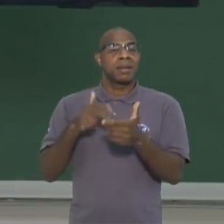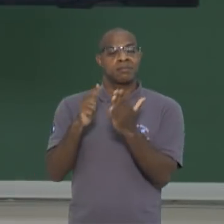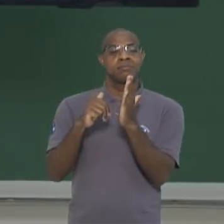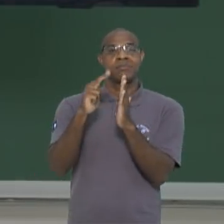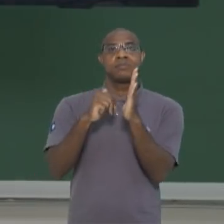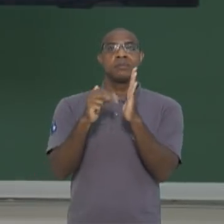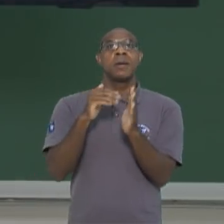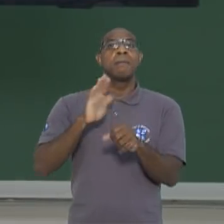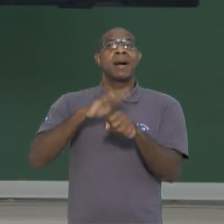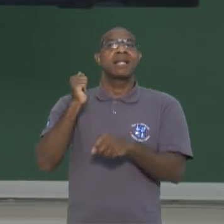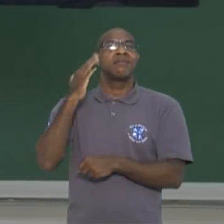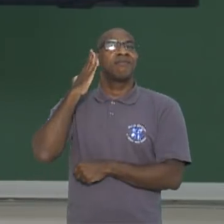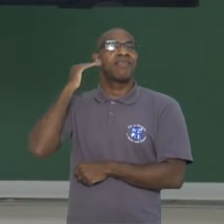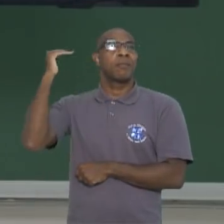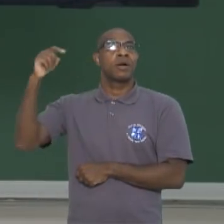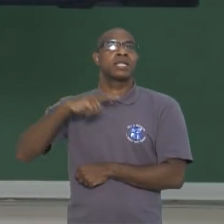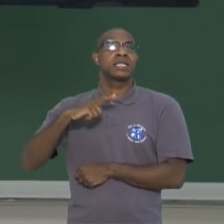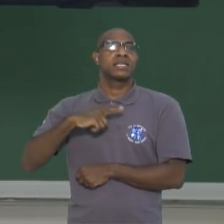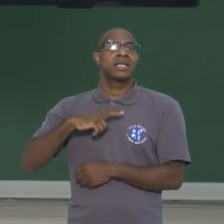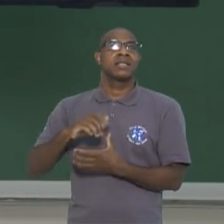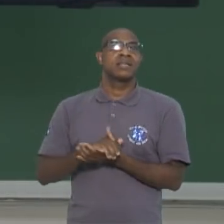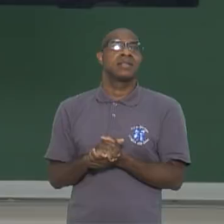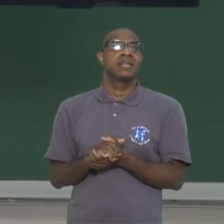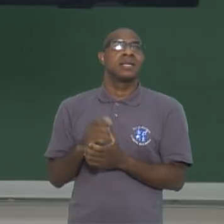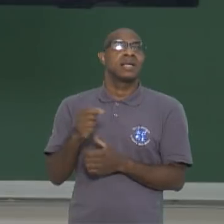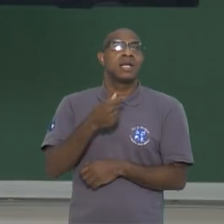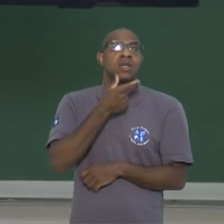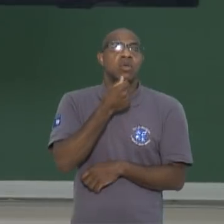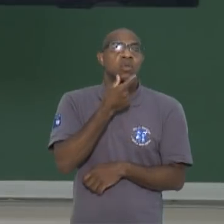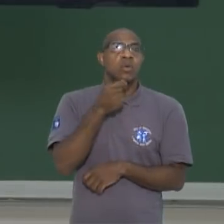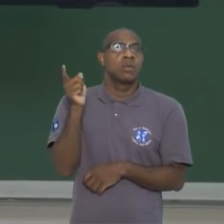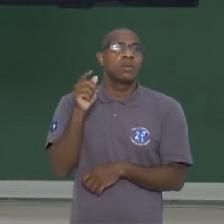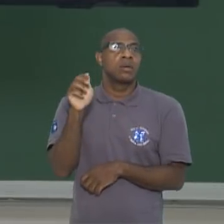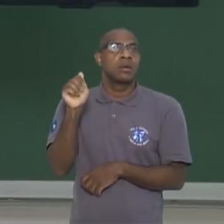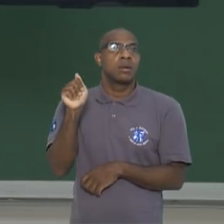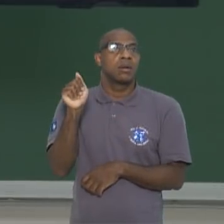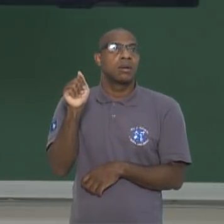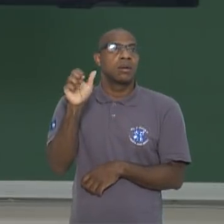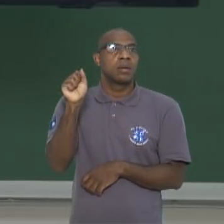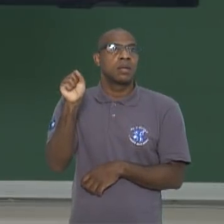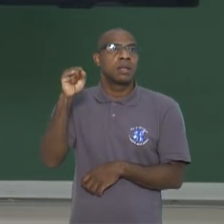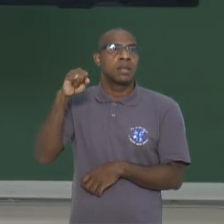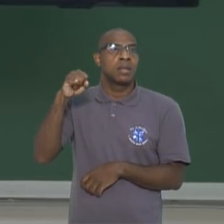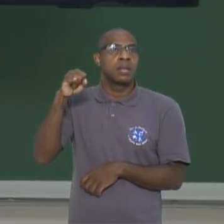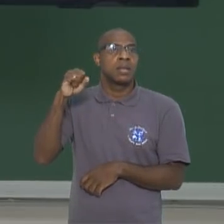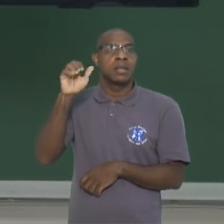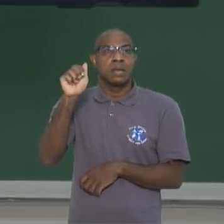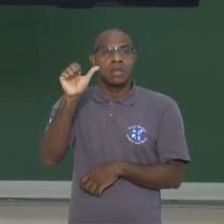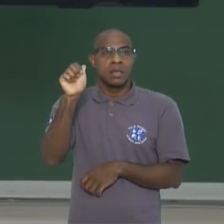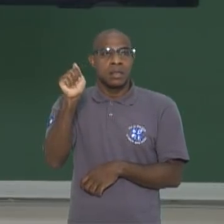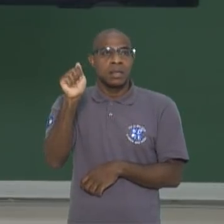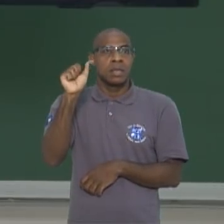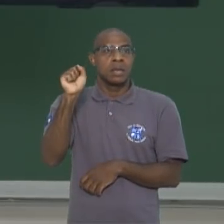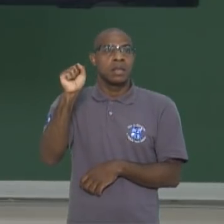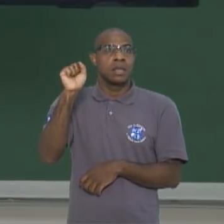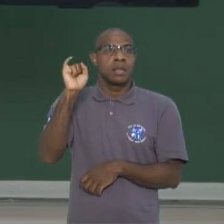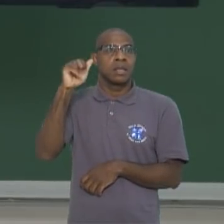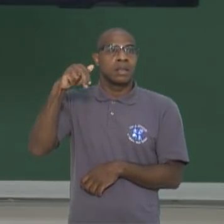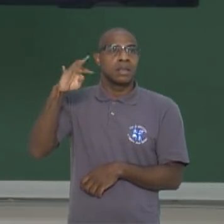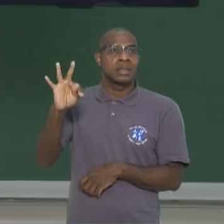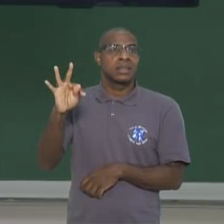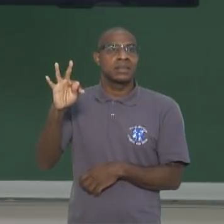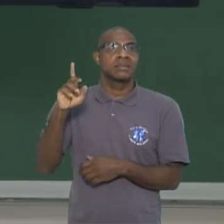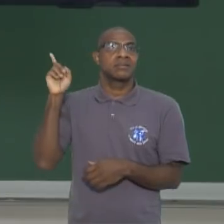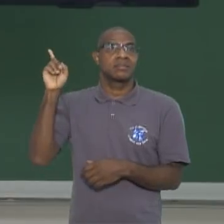mais famosas que a gente tem desse momento, que é do mestre de Saint-Gilles. Ela foi feita e realizada por volta do século